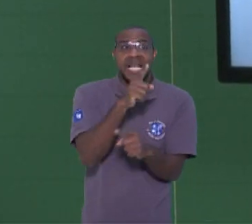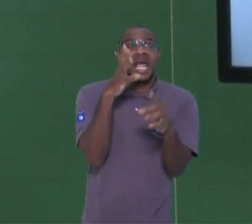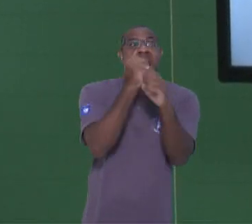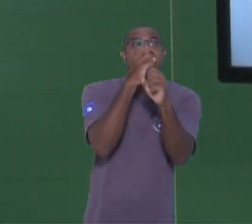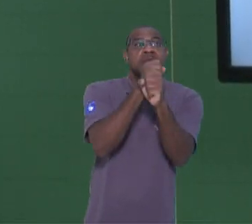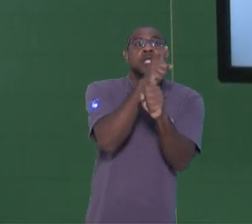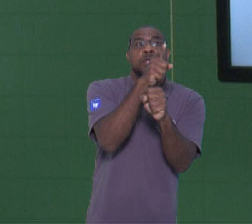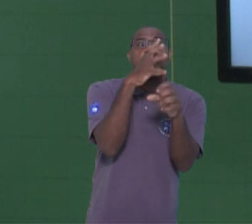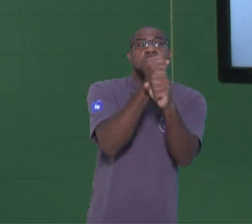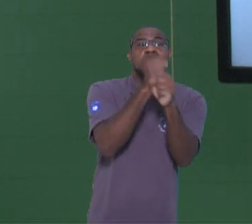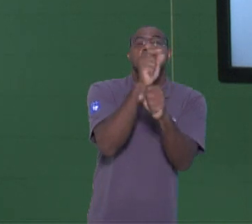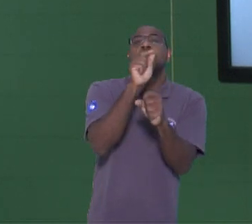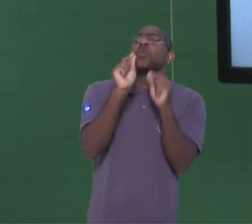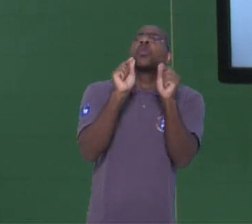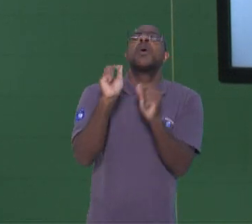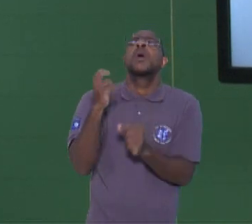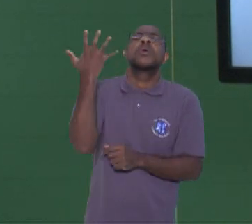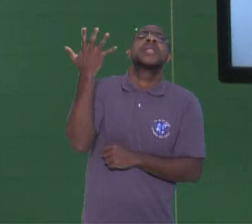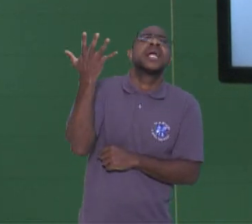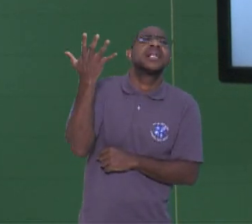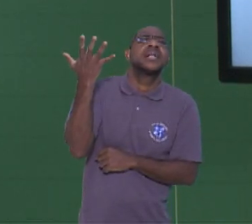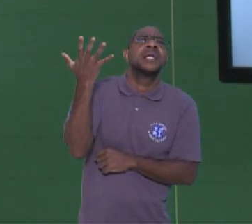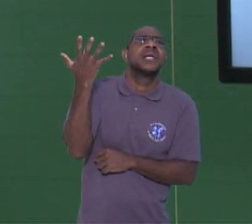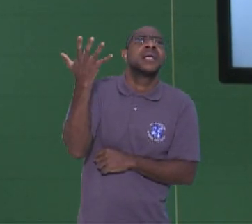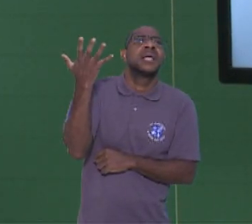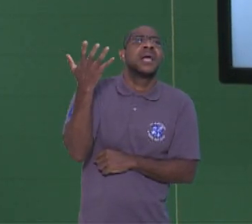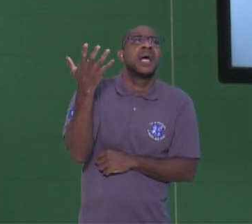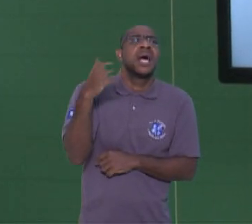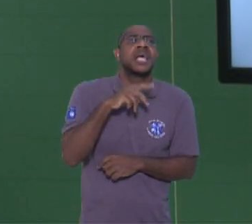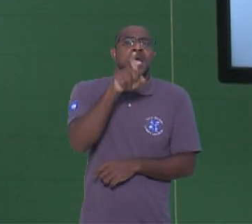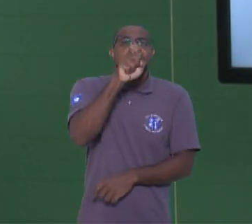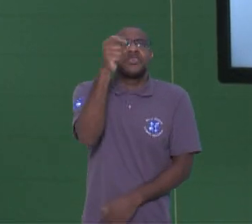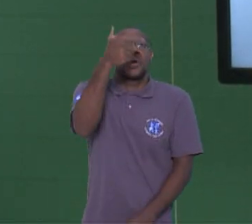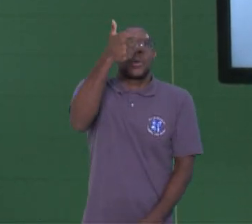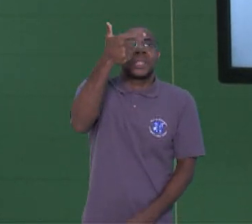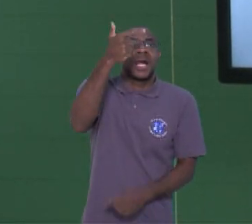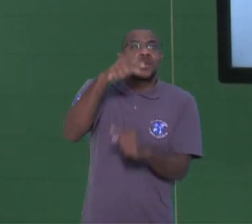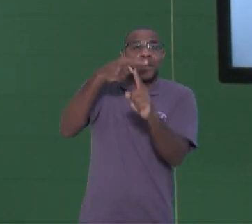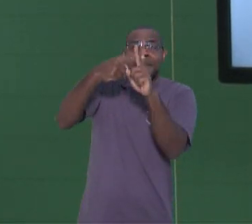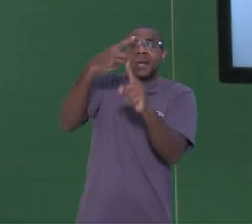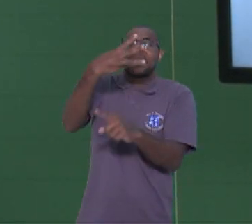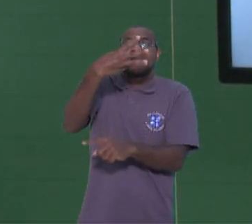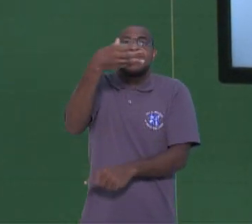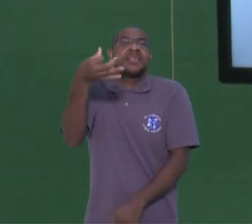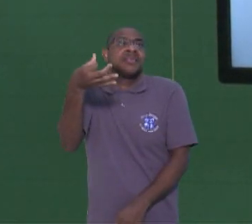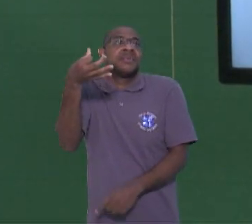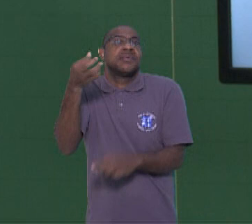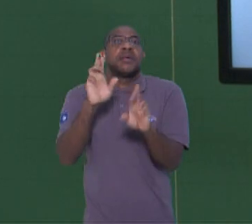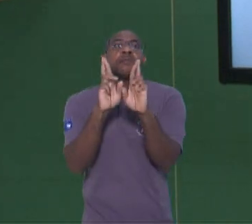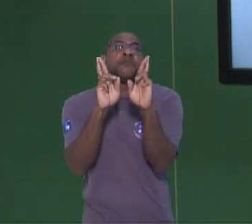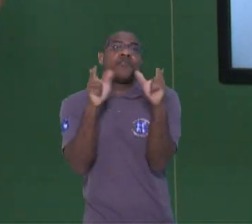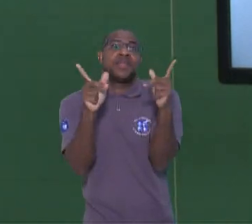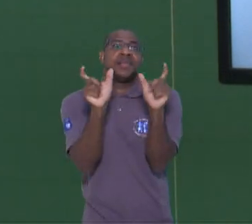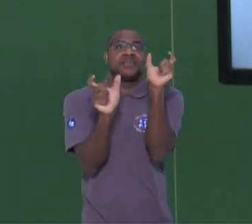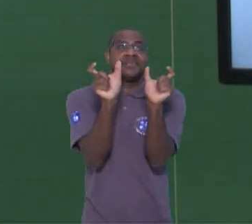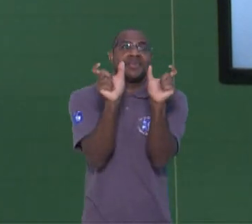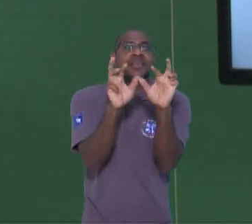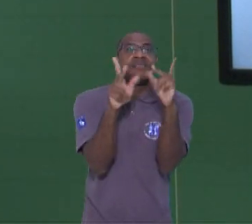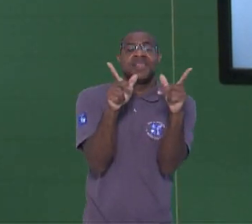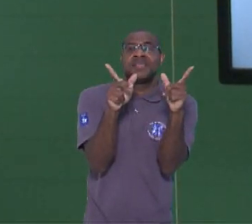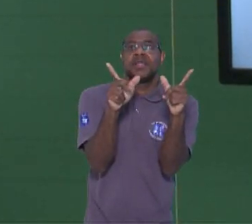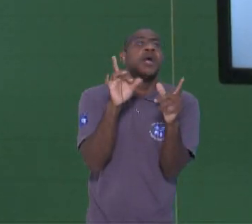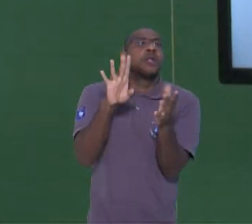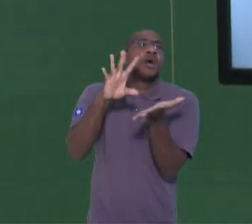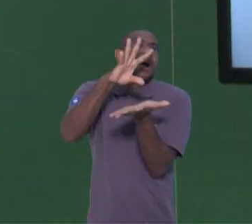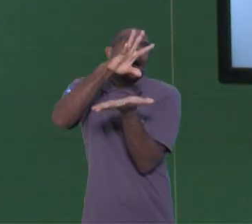como que acontece essa situação? Porque aqui é x ao quadrado, 36. Eles não são termos semelhantes, então simplesmente eu só vou